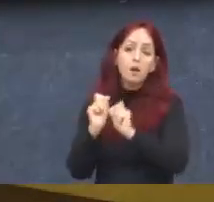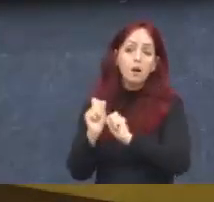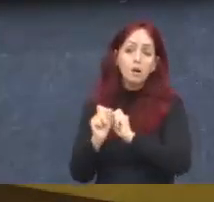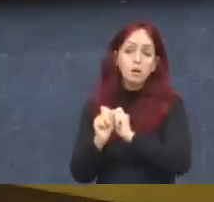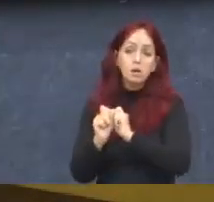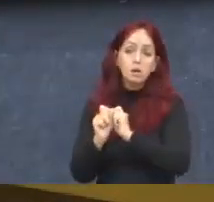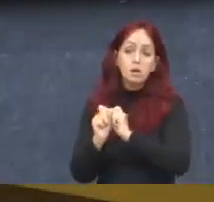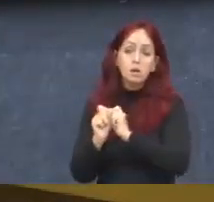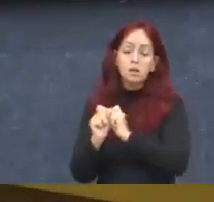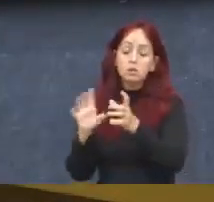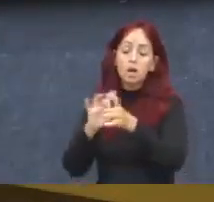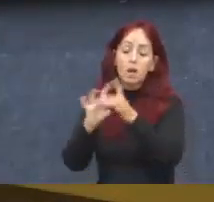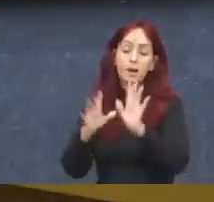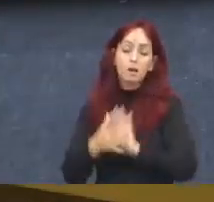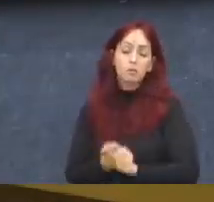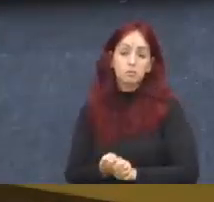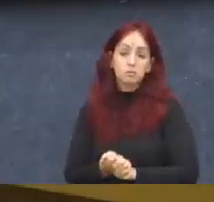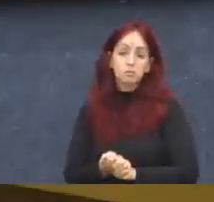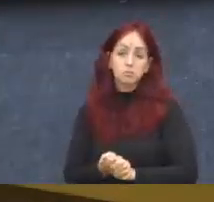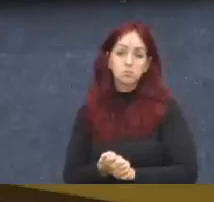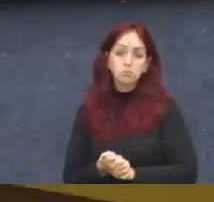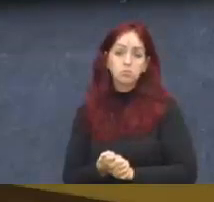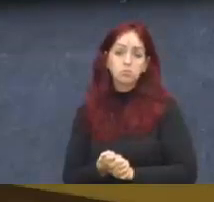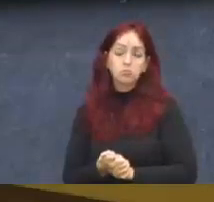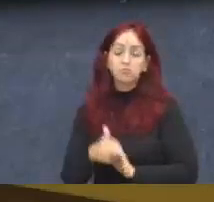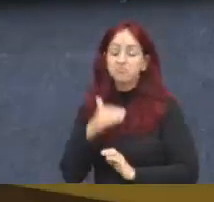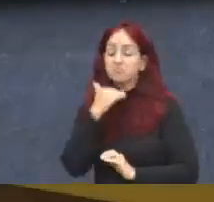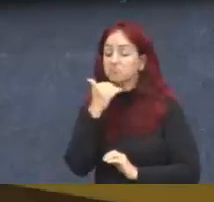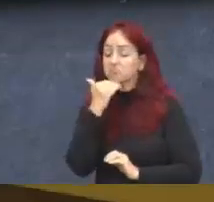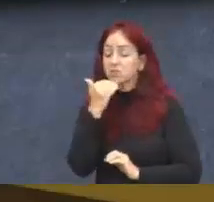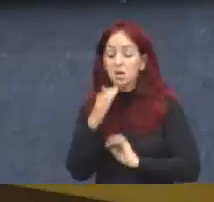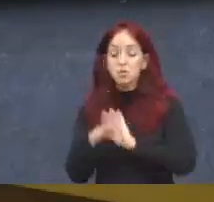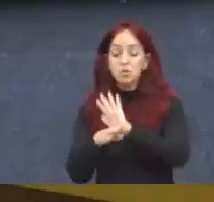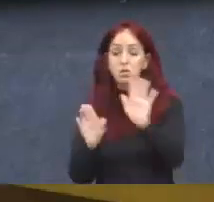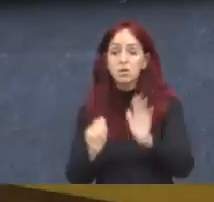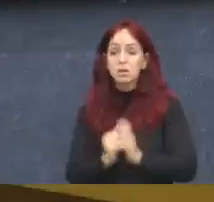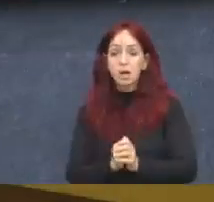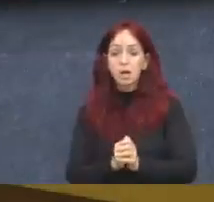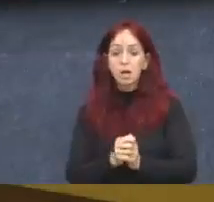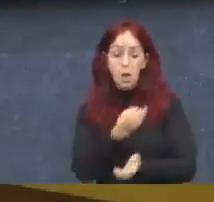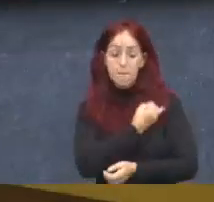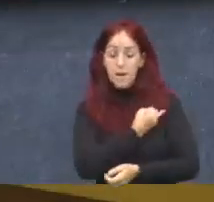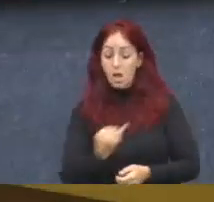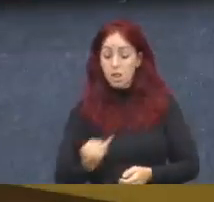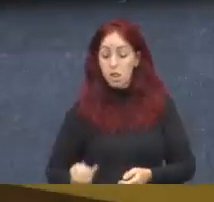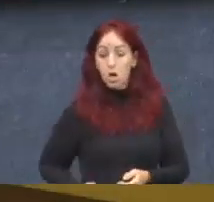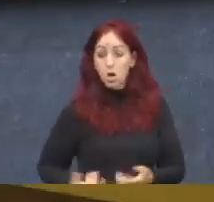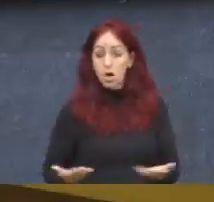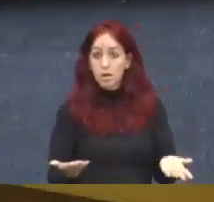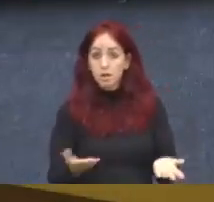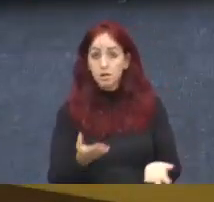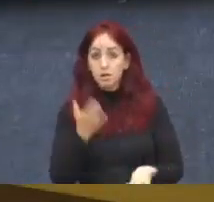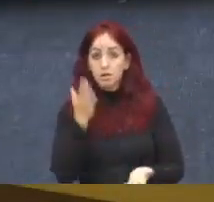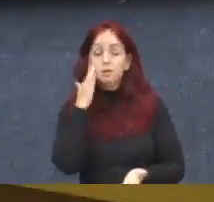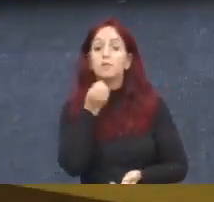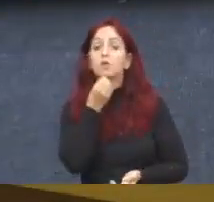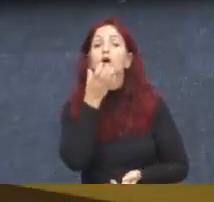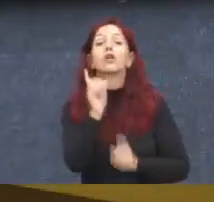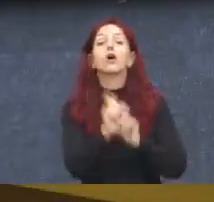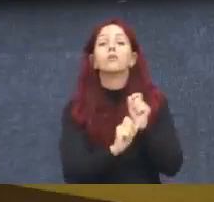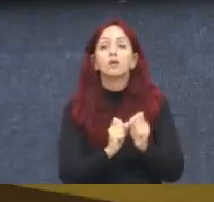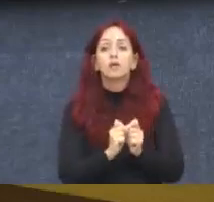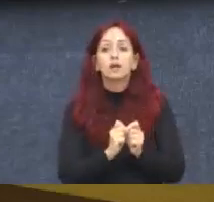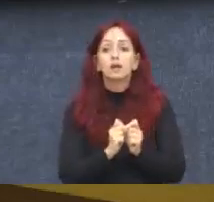os libertos. Nenhuma. Uma imperadora. Sabe qual que é a nova? Luiz